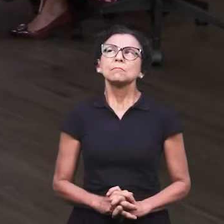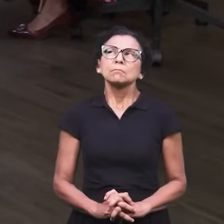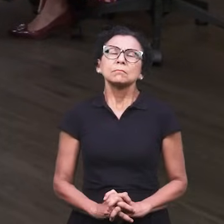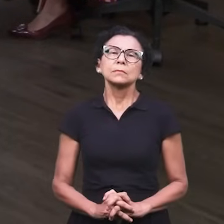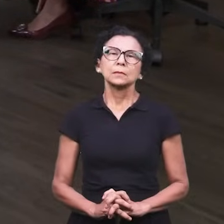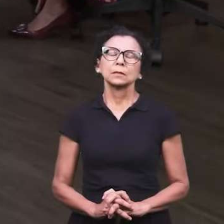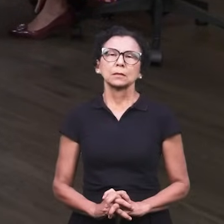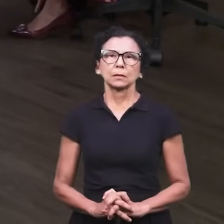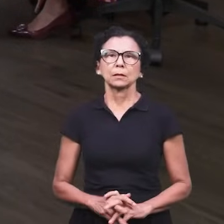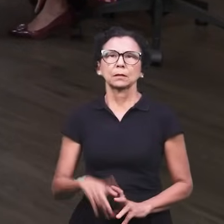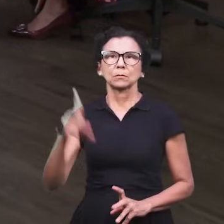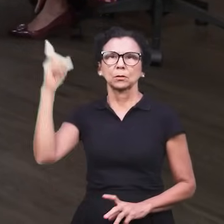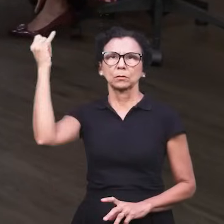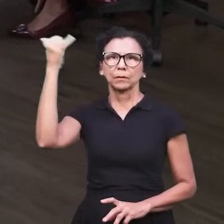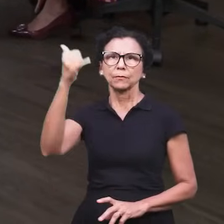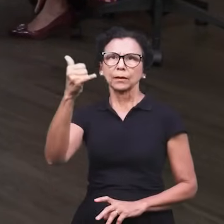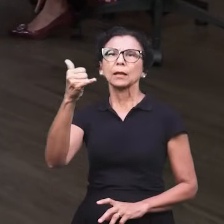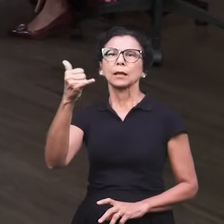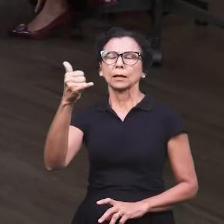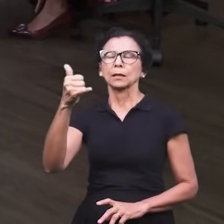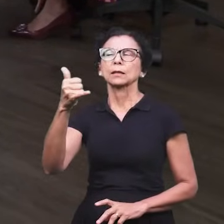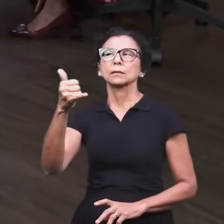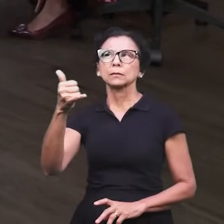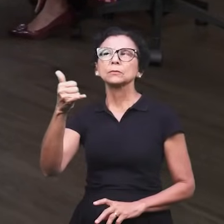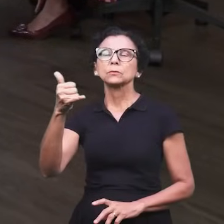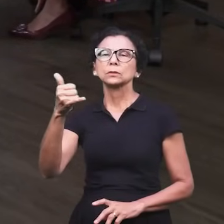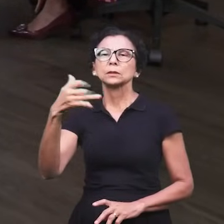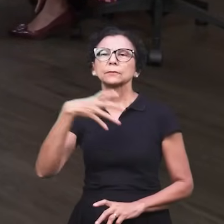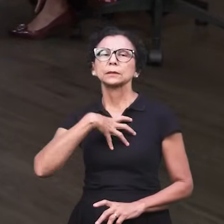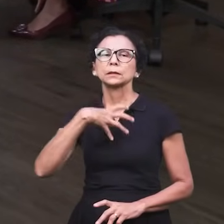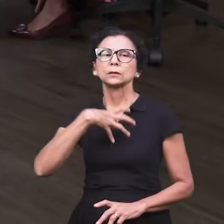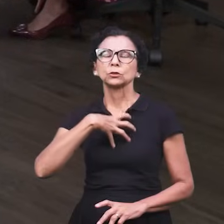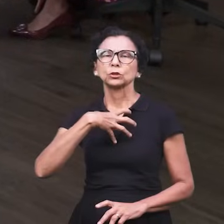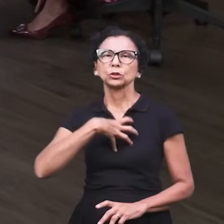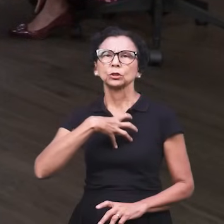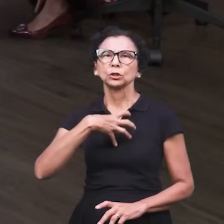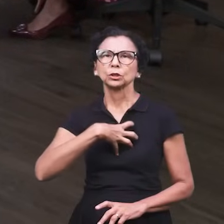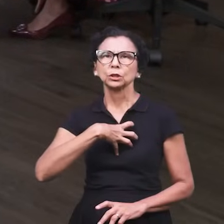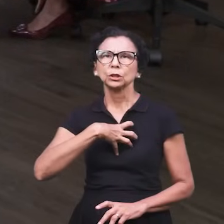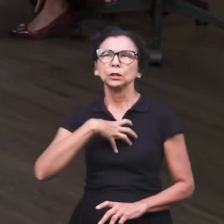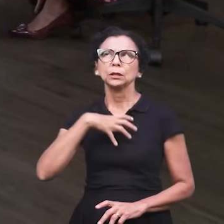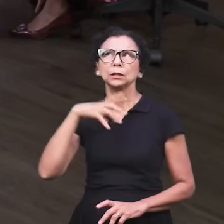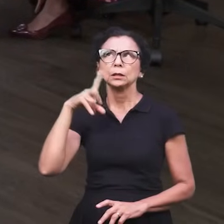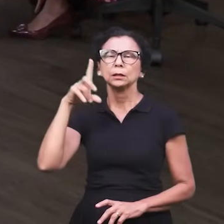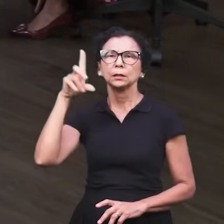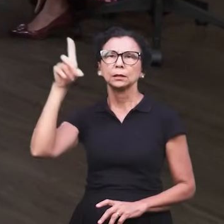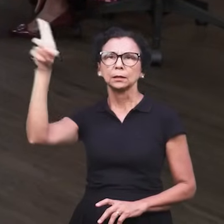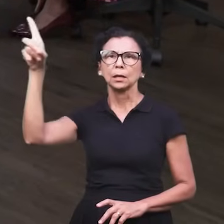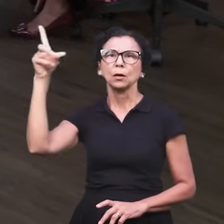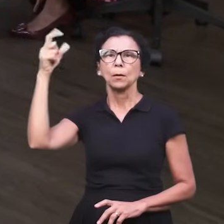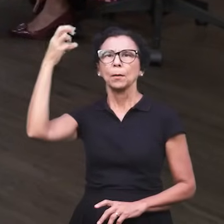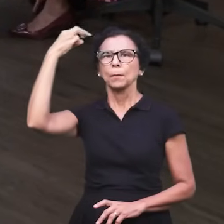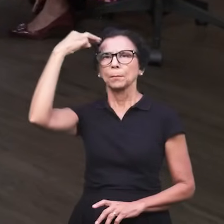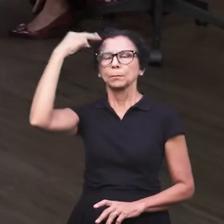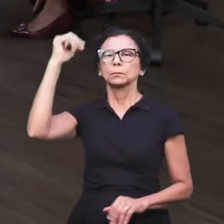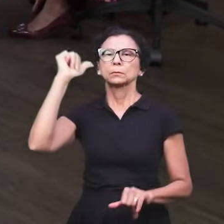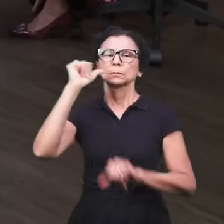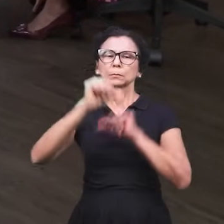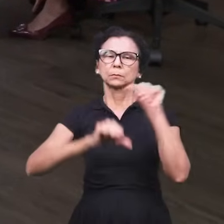Você pode ouvir a voz do Senhor e o Senhor vai moldar a sua mente.